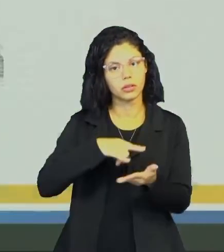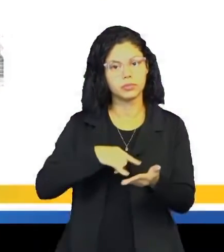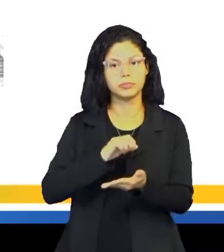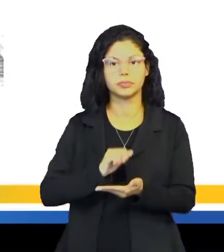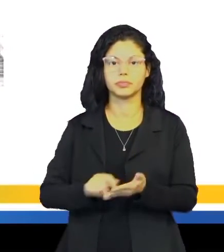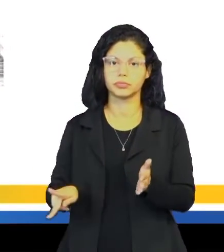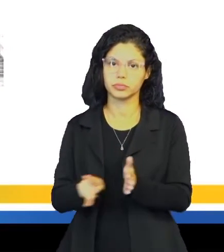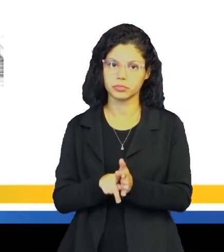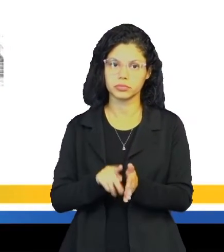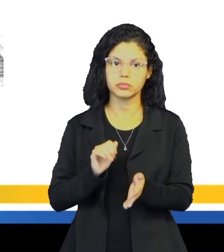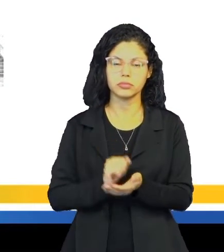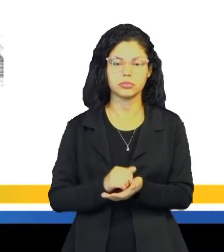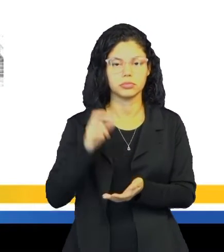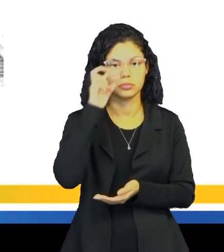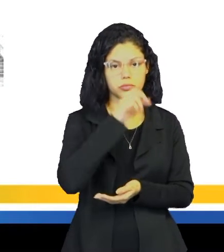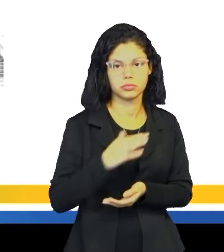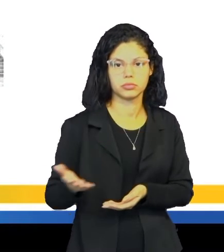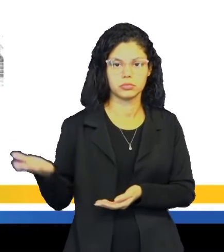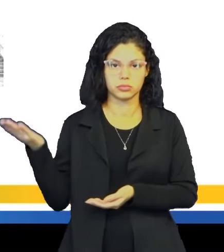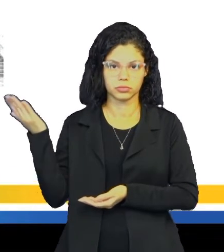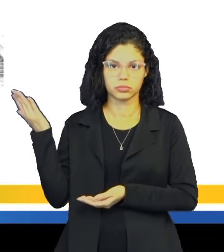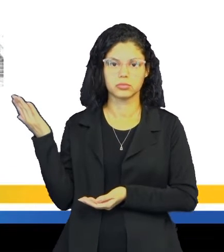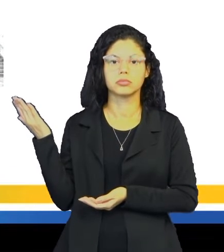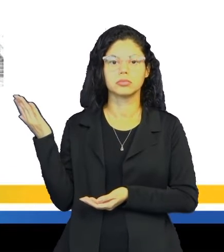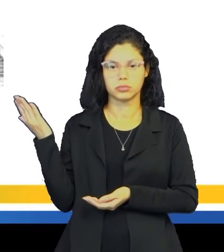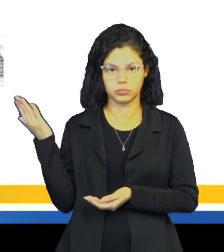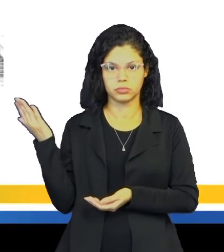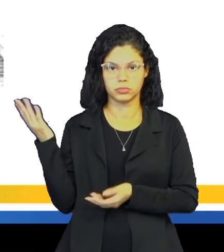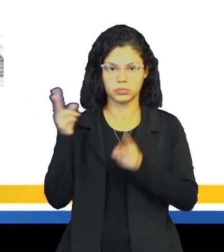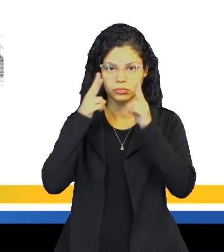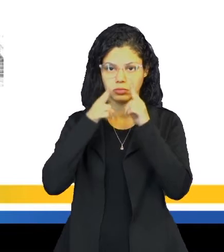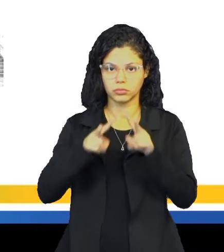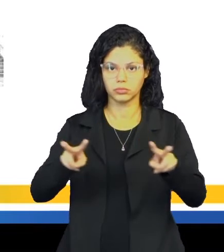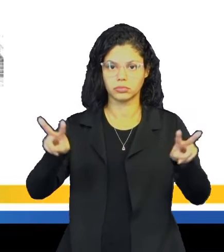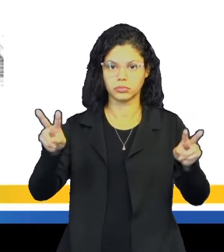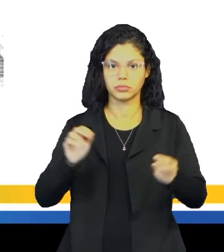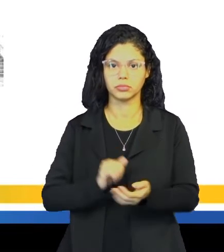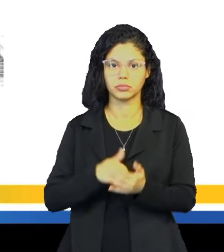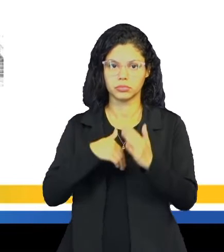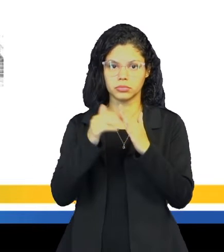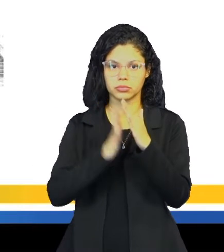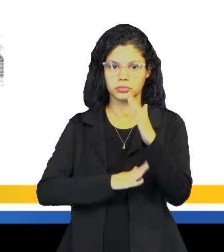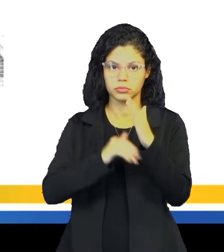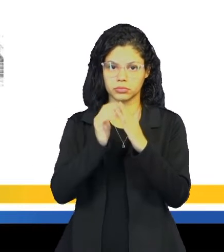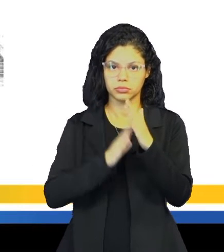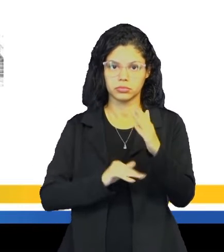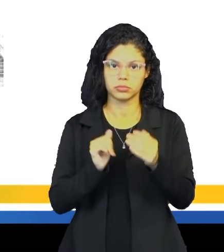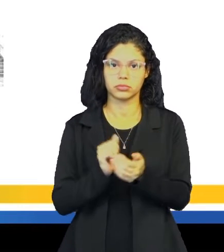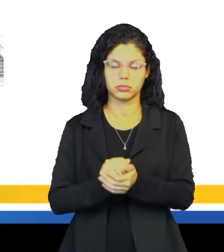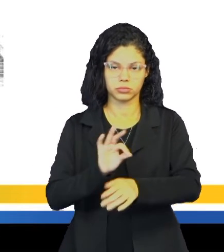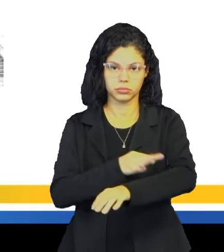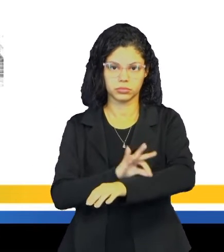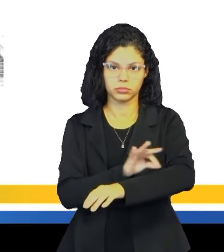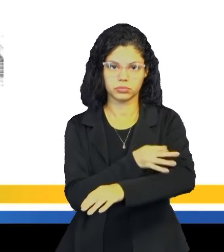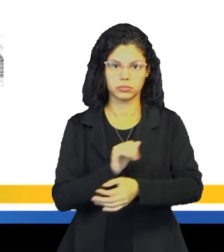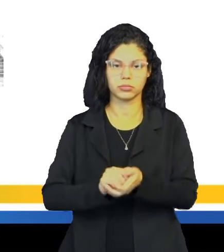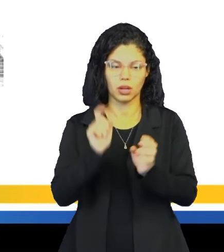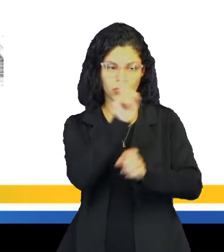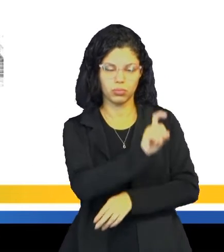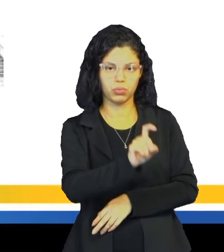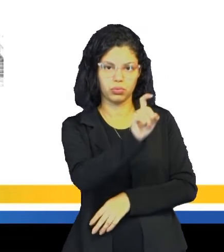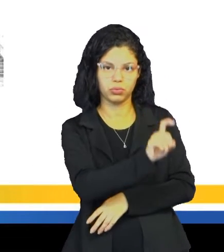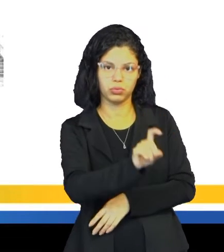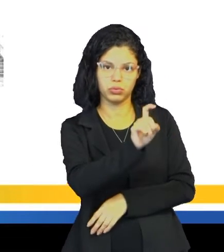oficiais. Vamos observar aí, né, algumas fontes visuais, né? A gente tem aí pinturas, tatuagens, pichações,